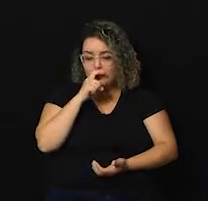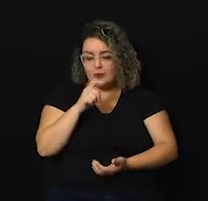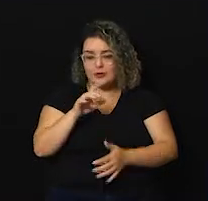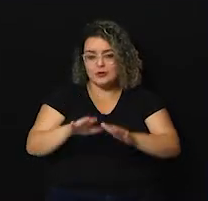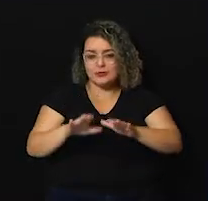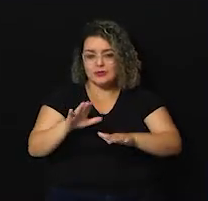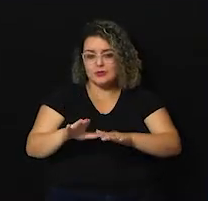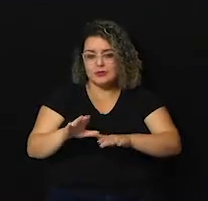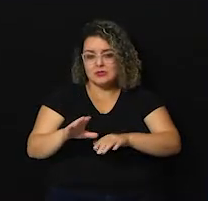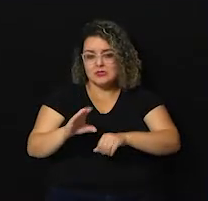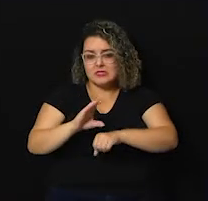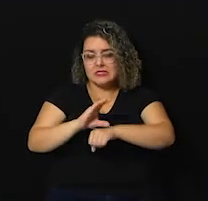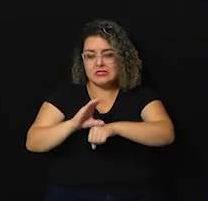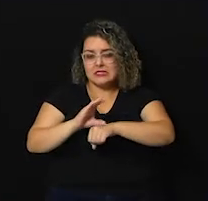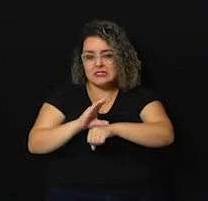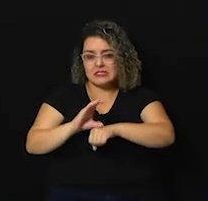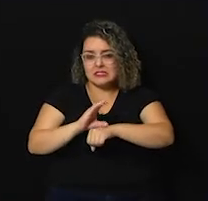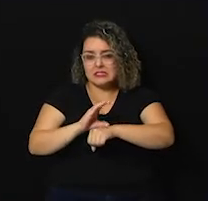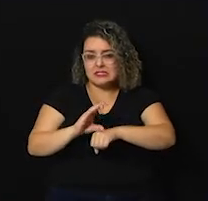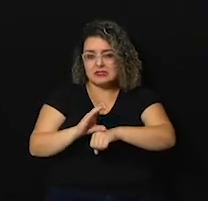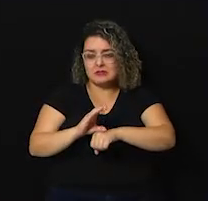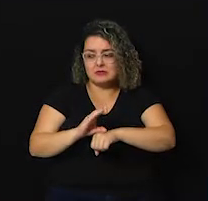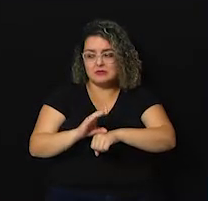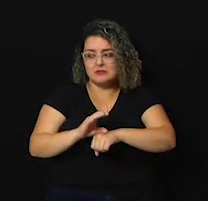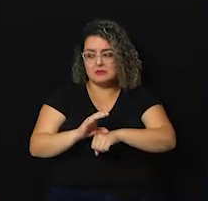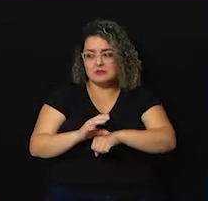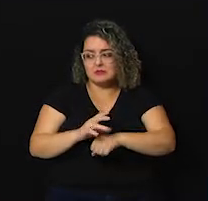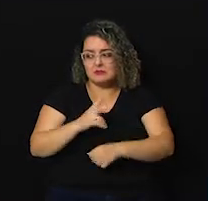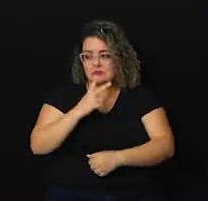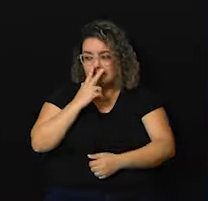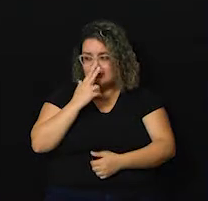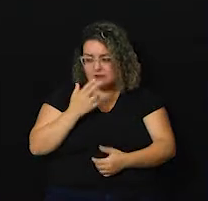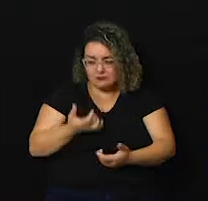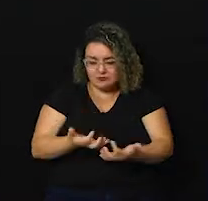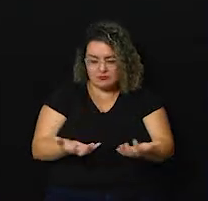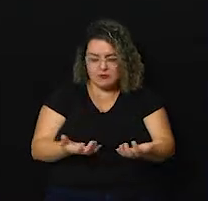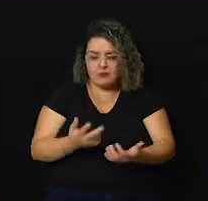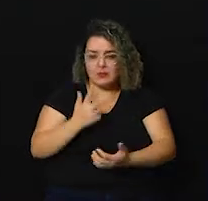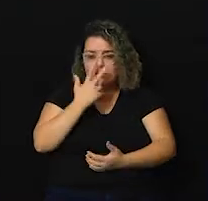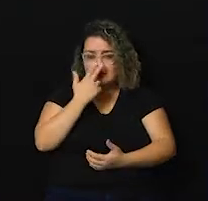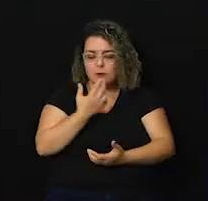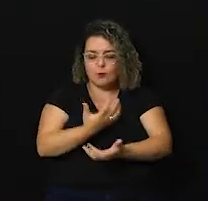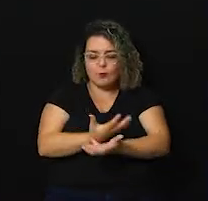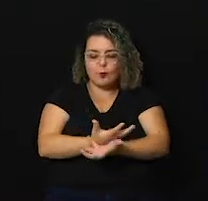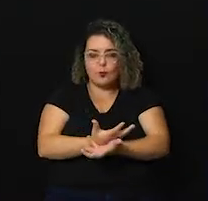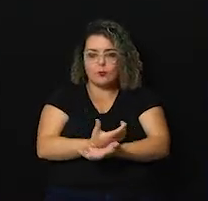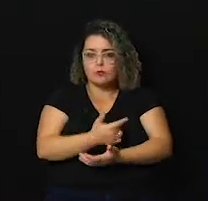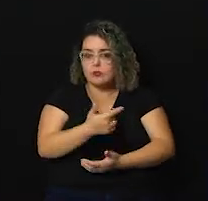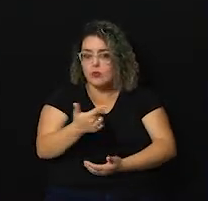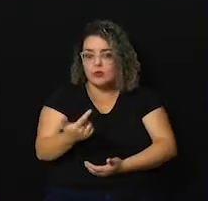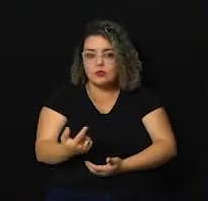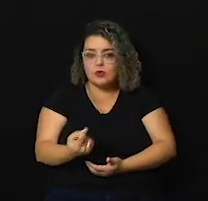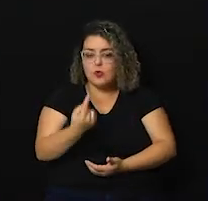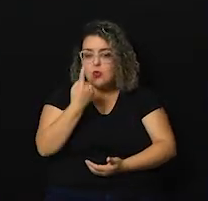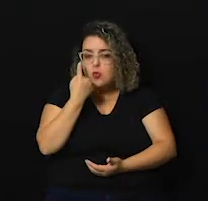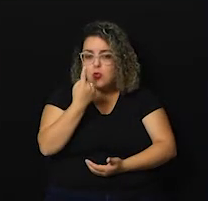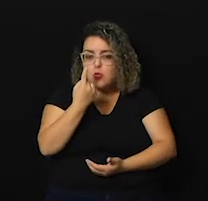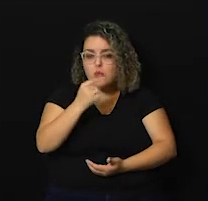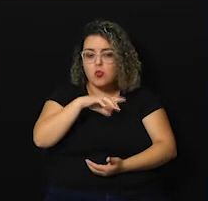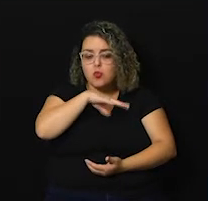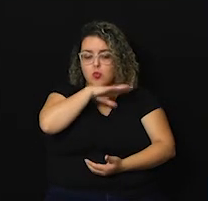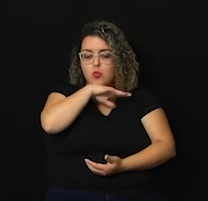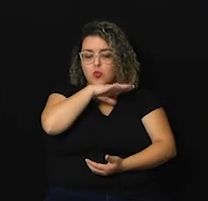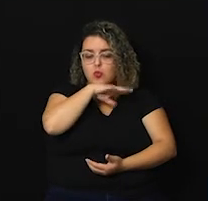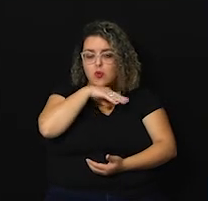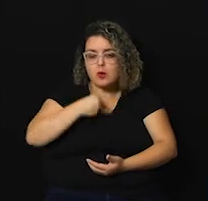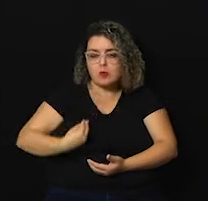época do ano. Na época da seca, parece um mato, parece um deserto. Não tem um animal vivo, não tem um